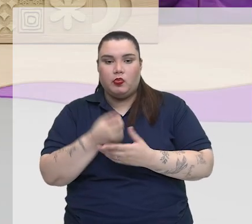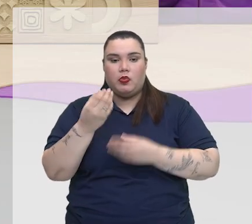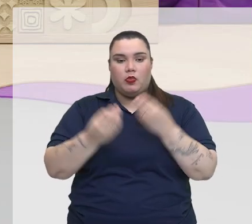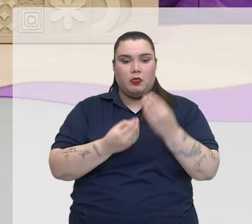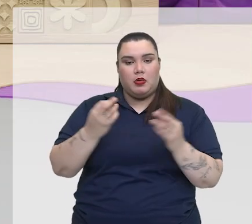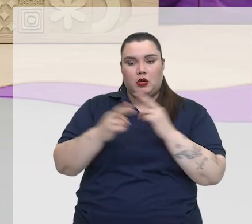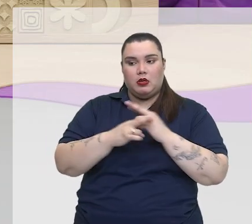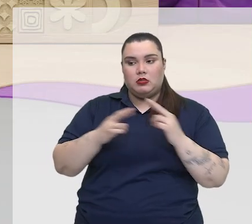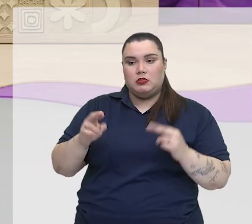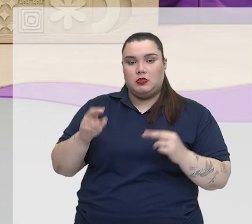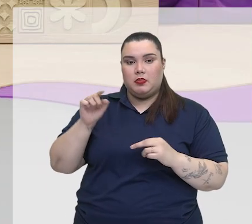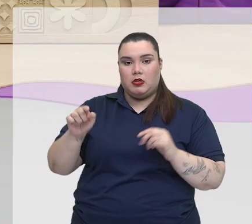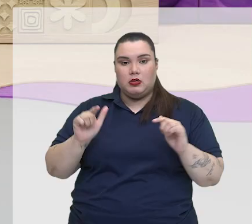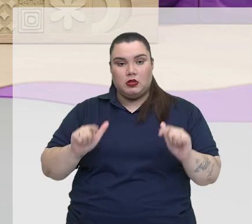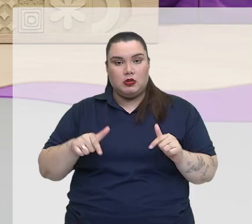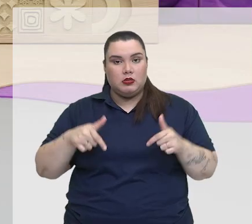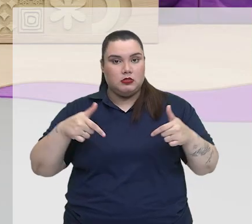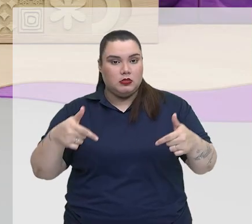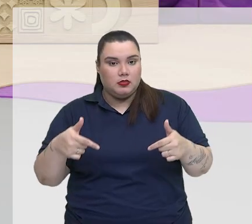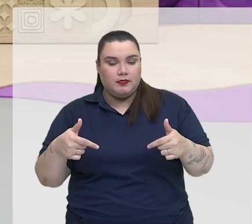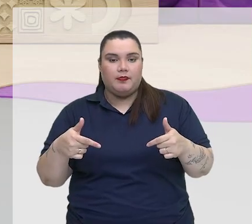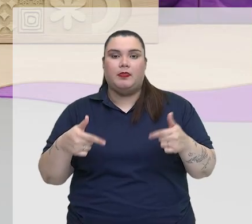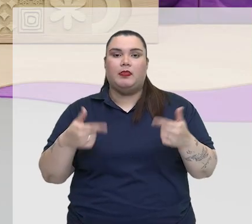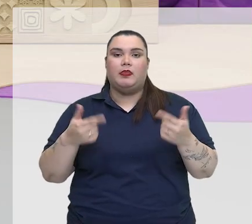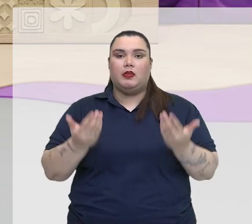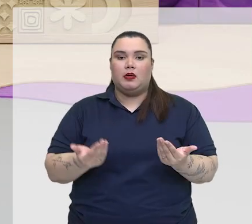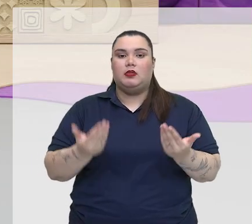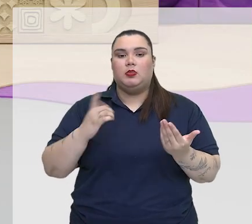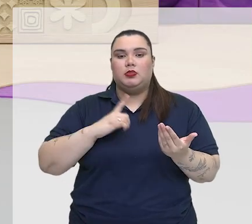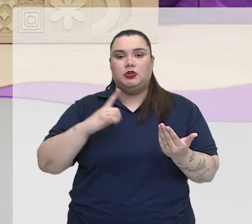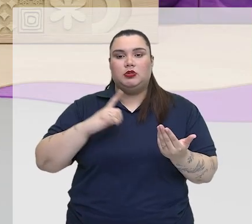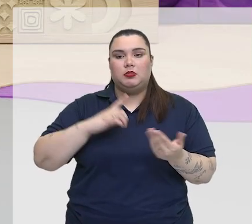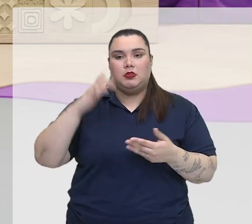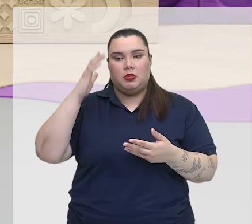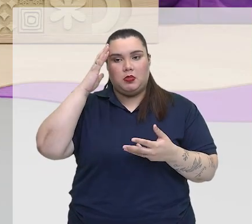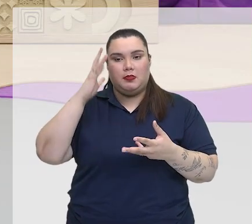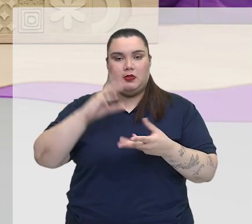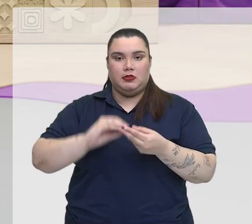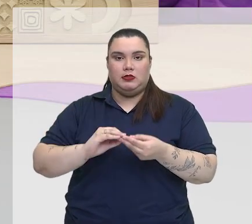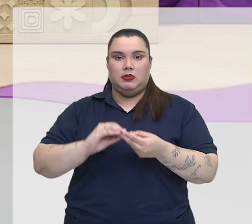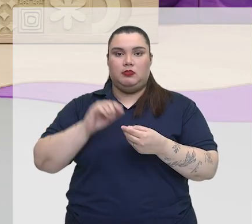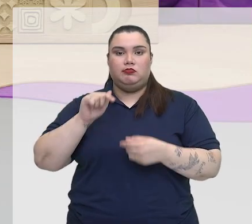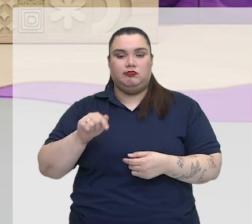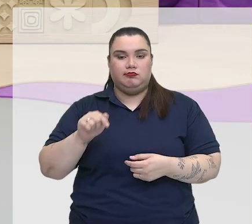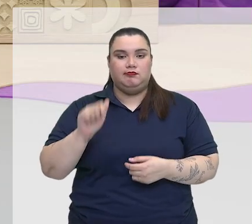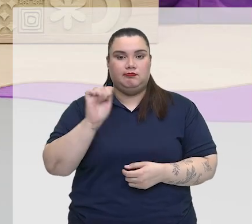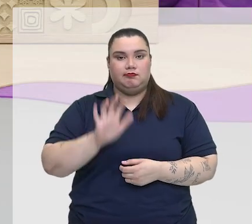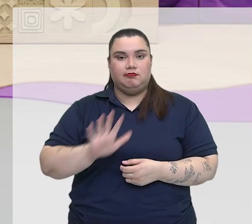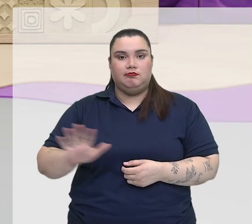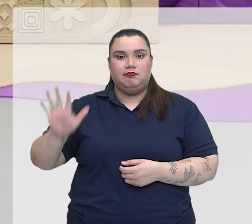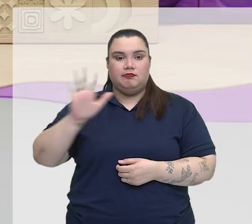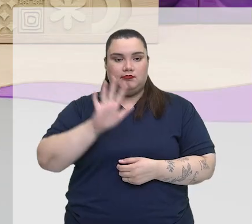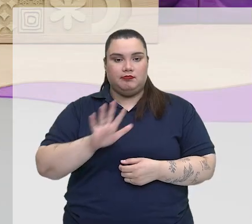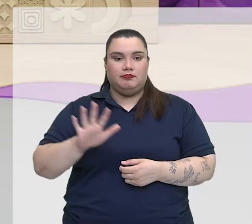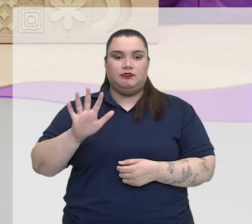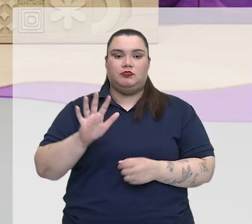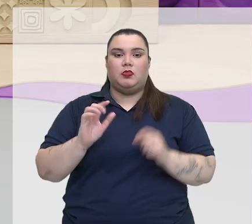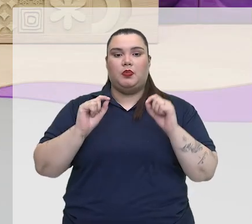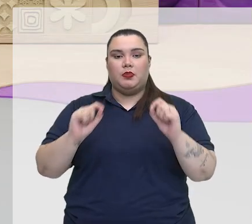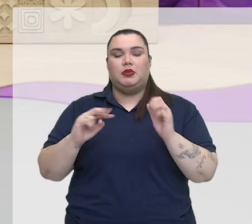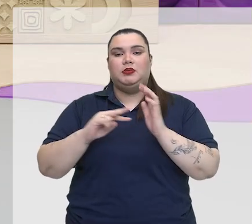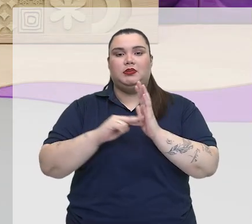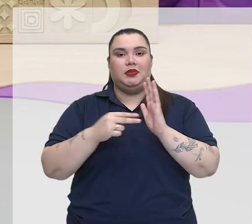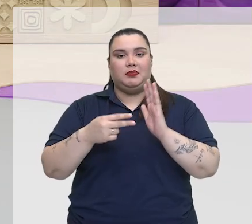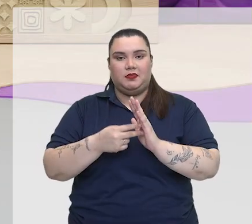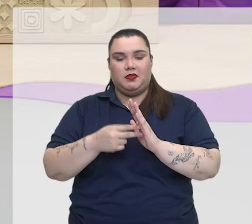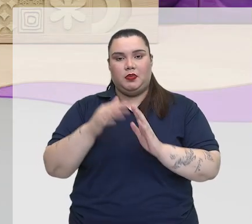decisões em relação a essa tarefa, é que nós temos a ideia, esse mapa aqui, ele nos dá a ideia do que vem a